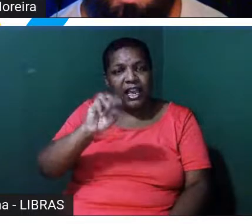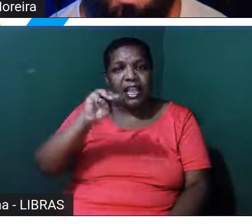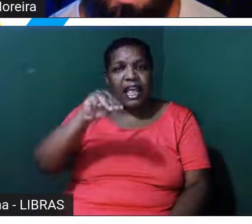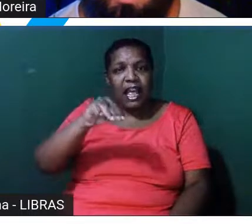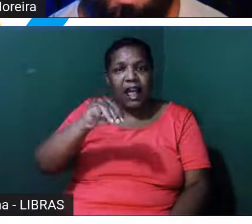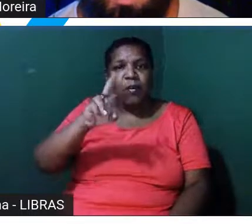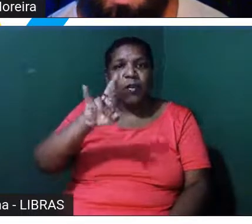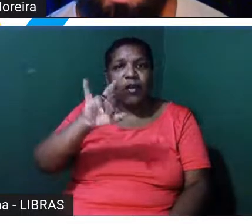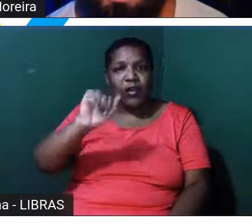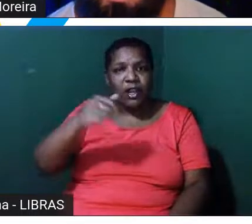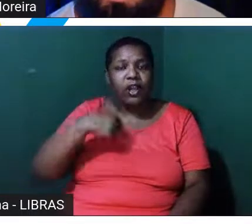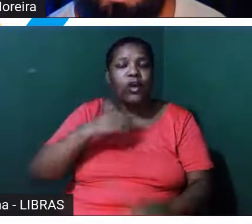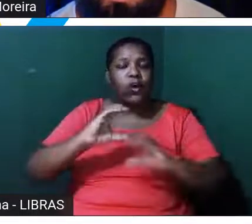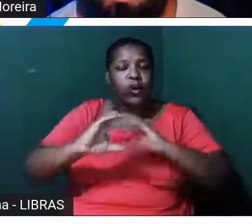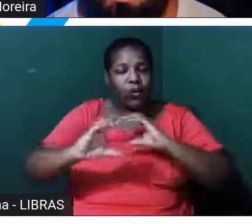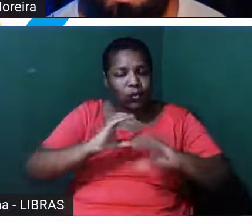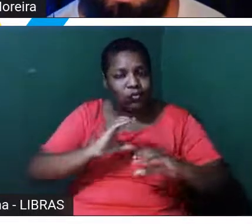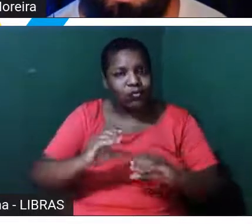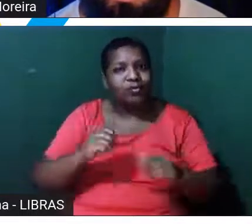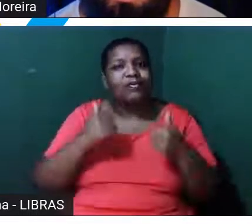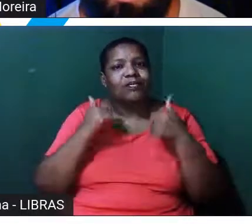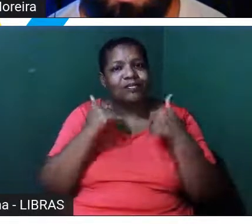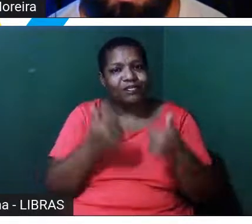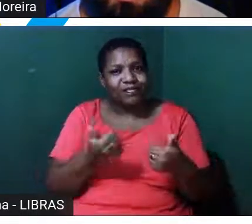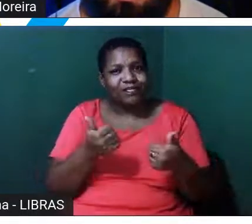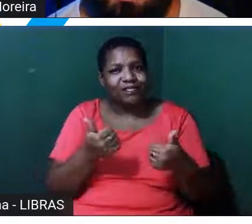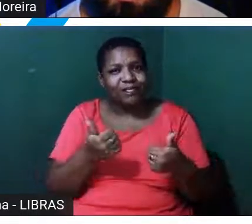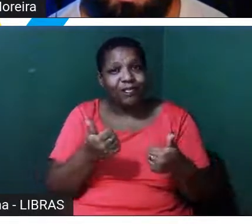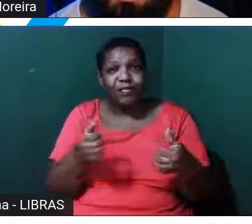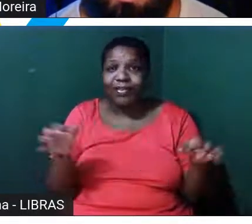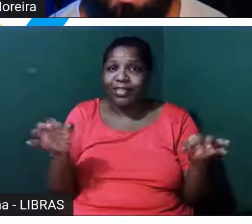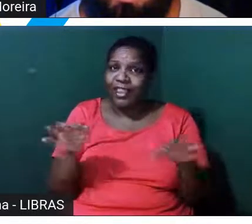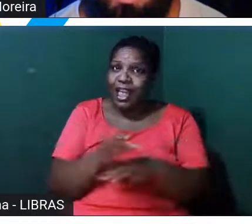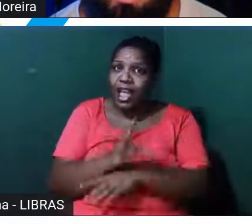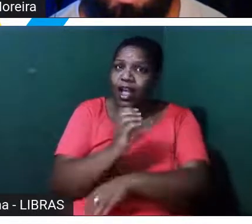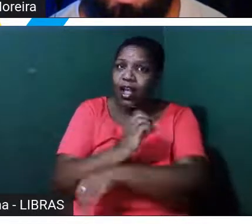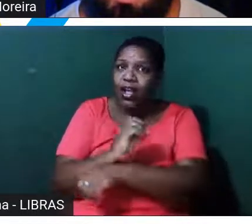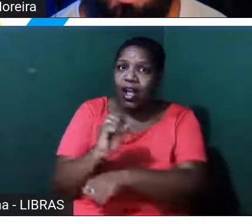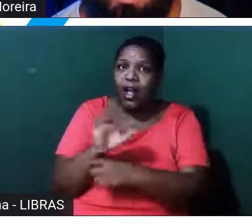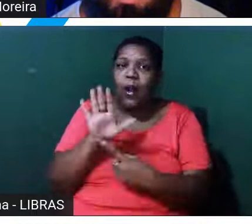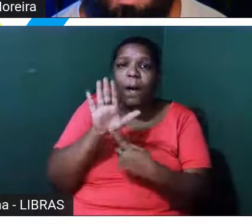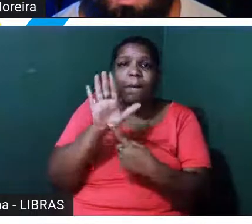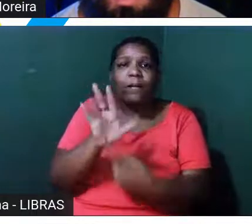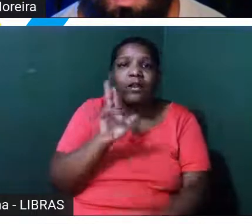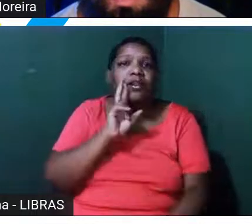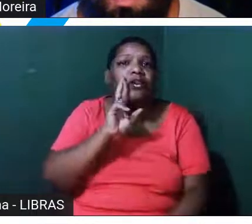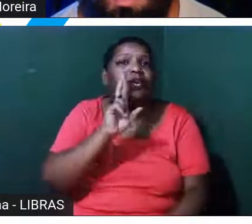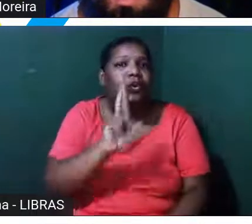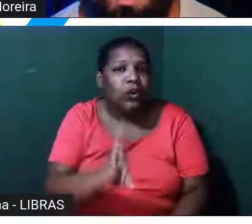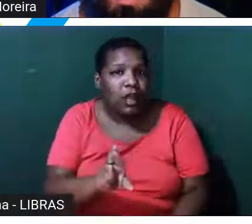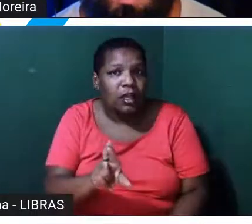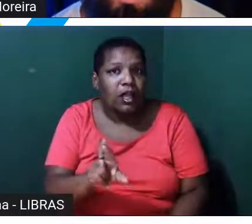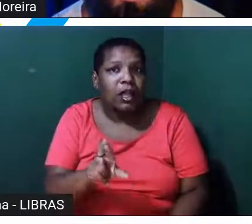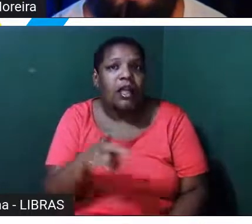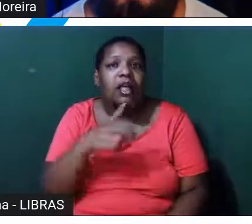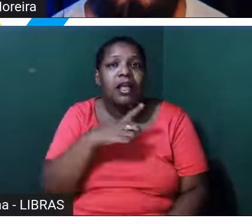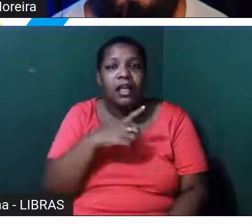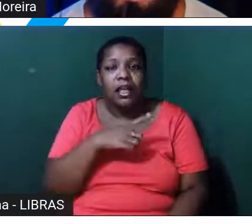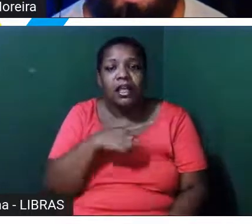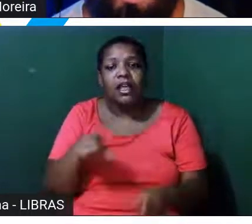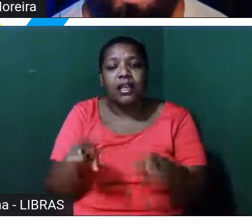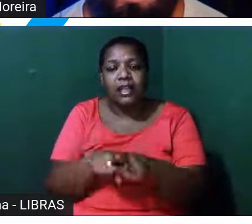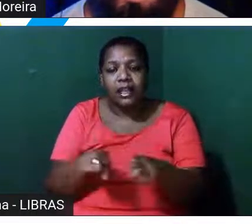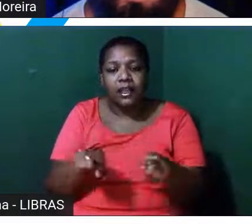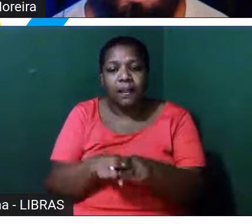comunicação também você raiva sua piscina e aí vamos ter a mostra de resultados ou Diego e